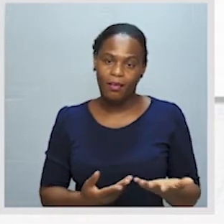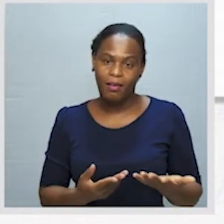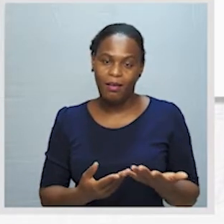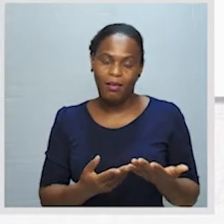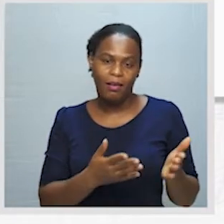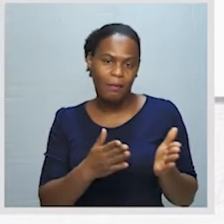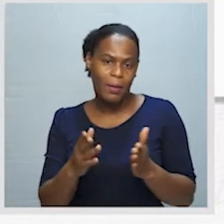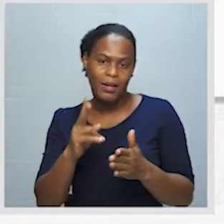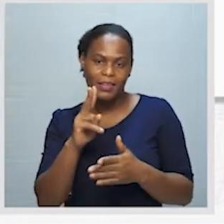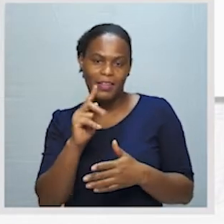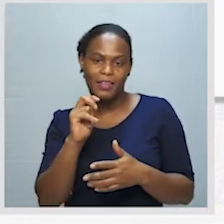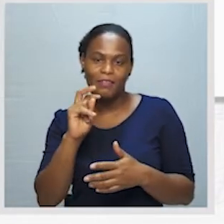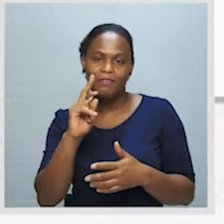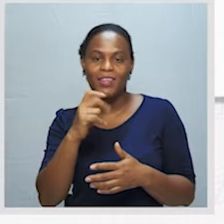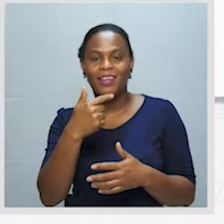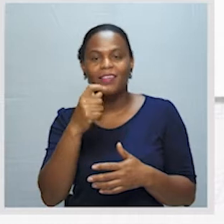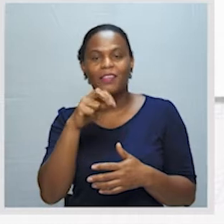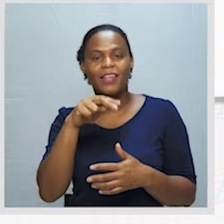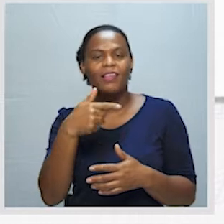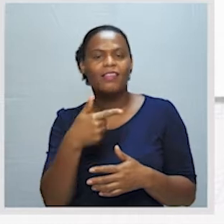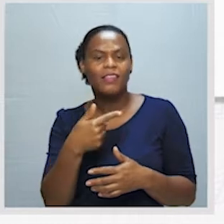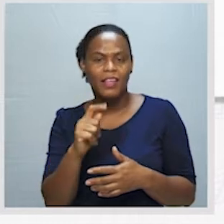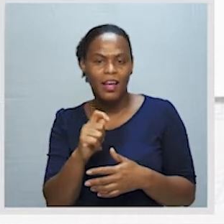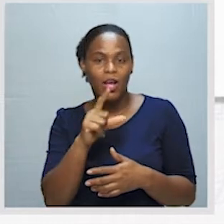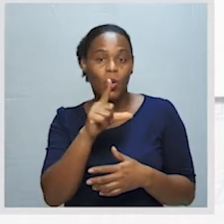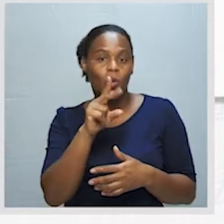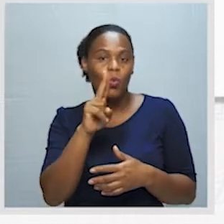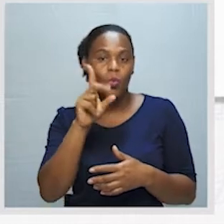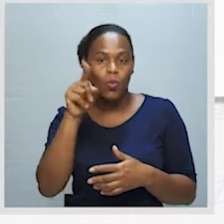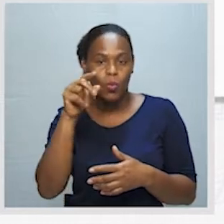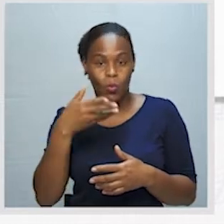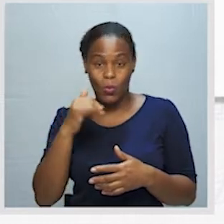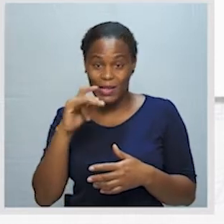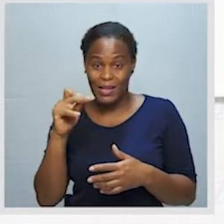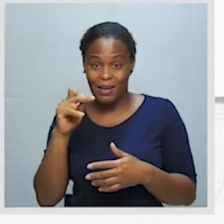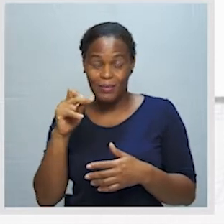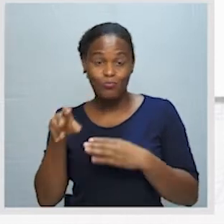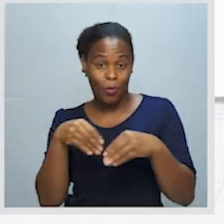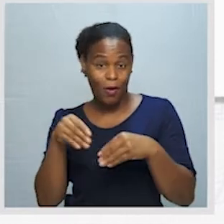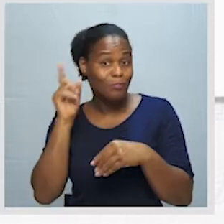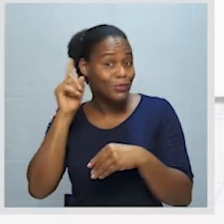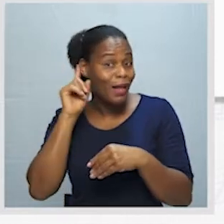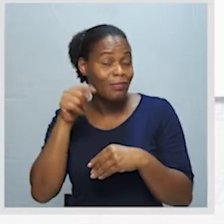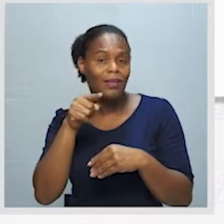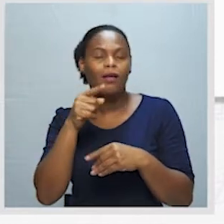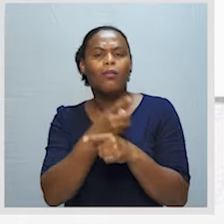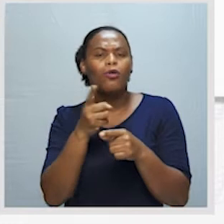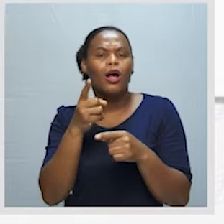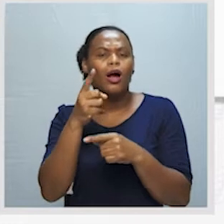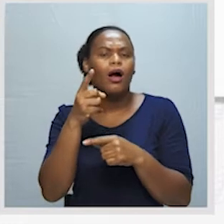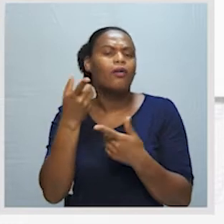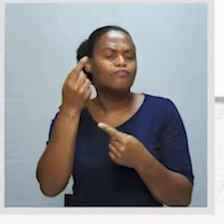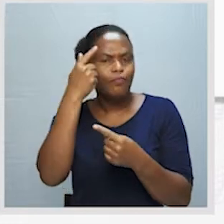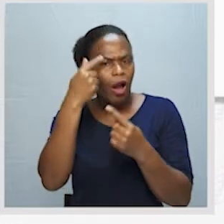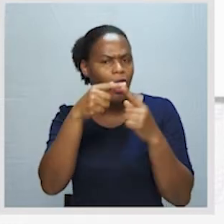A importância da vertente lúdica, que é isto, tem a função de ensinar.